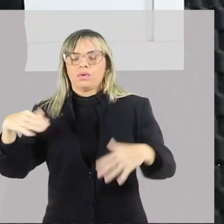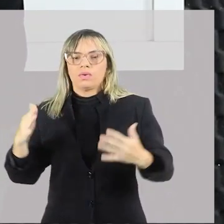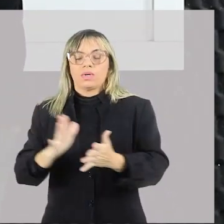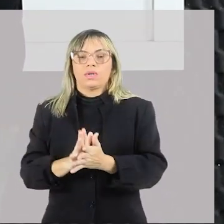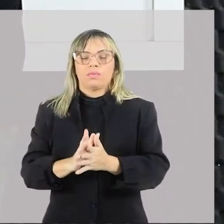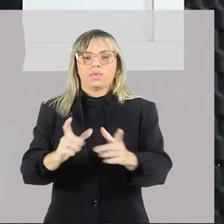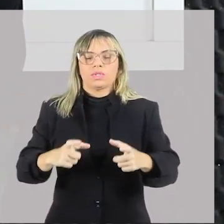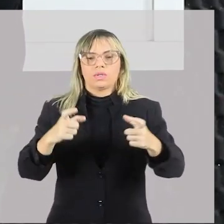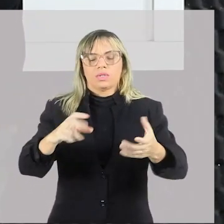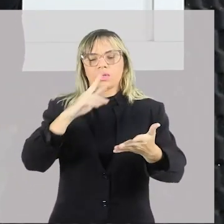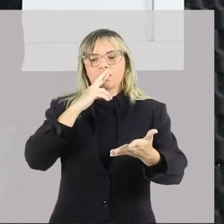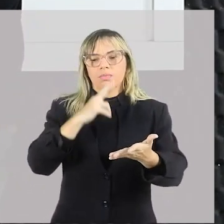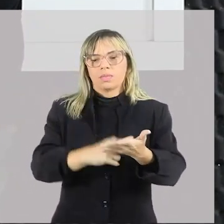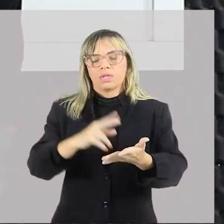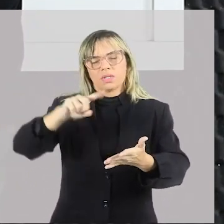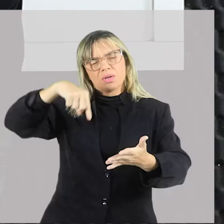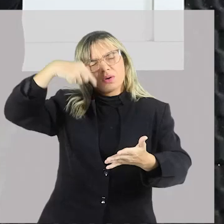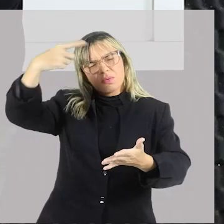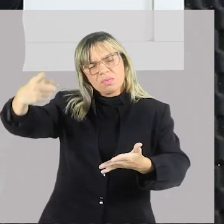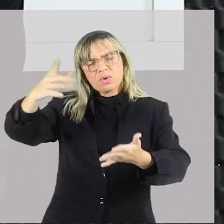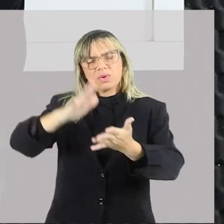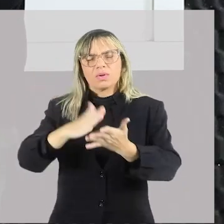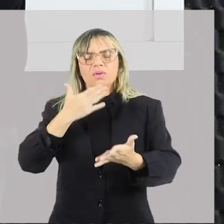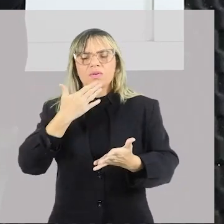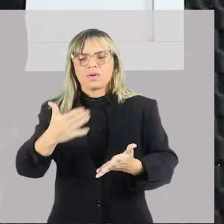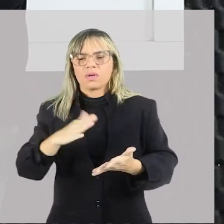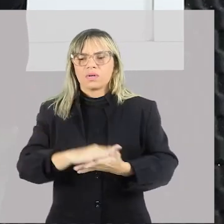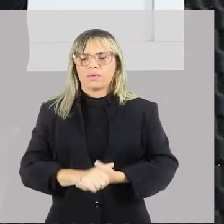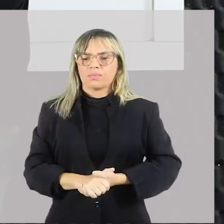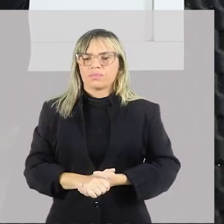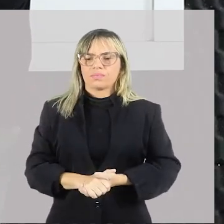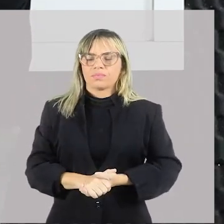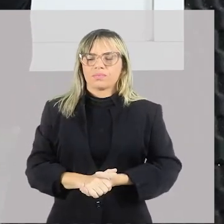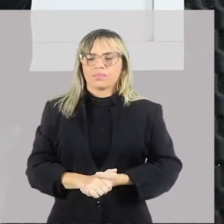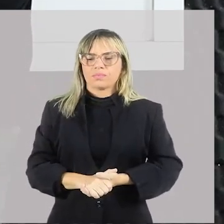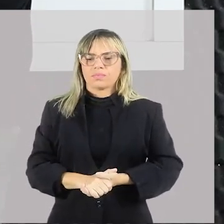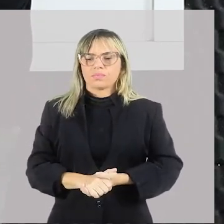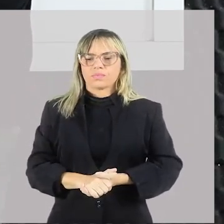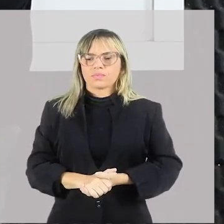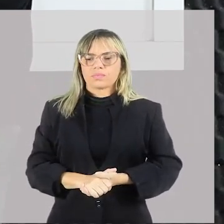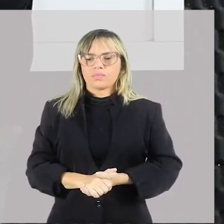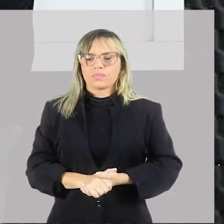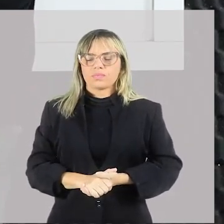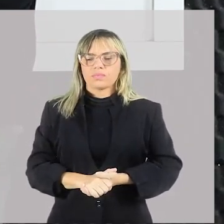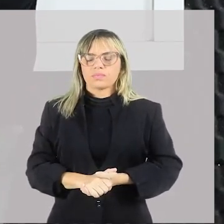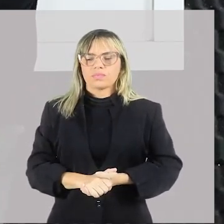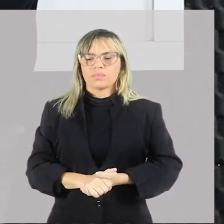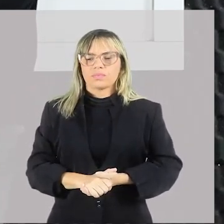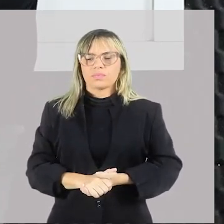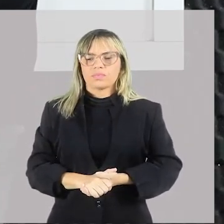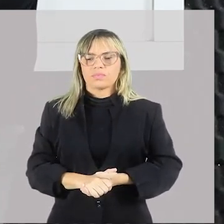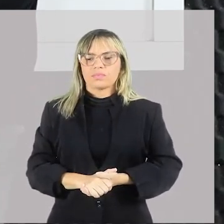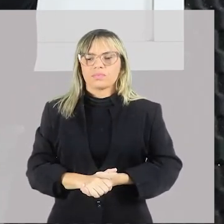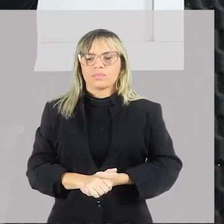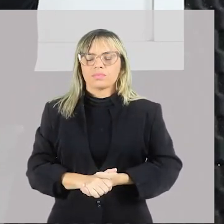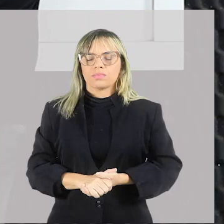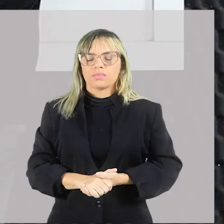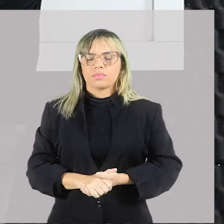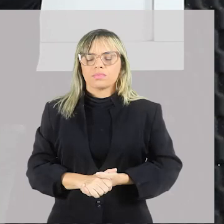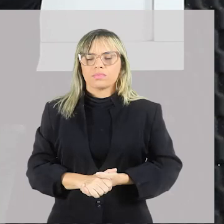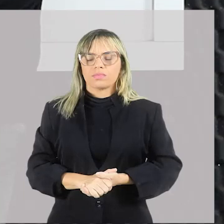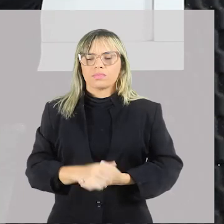o 600 - x + x + 500 -